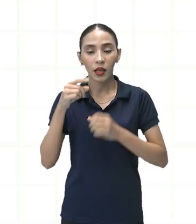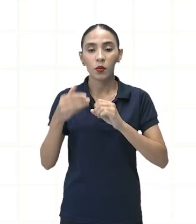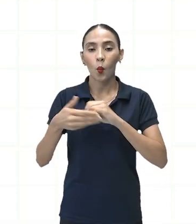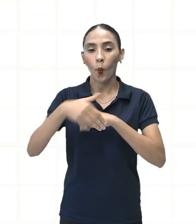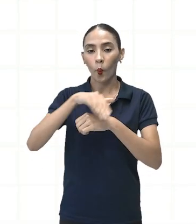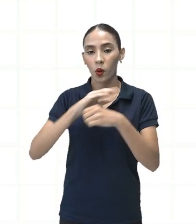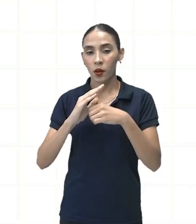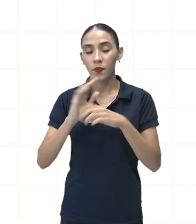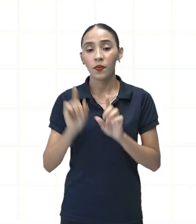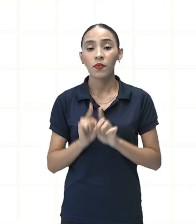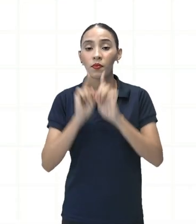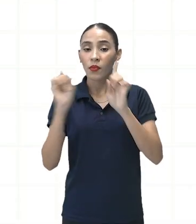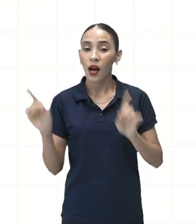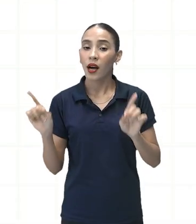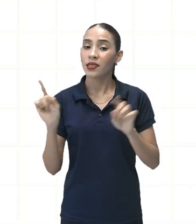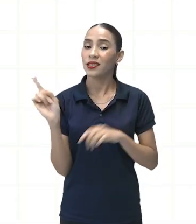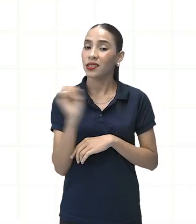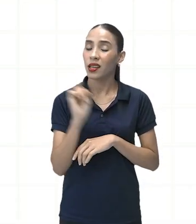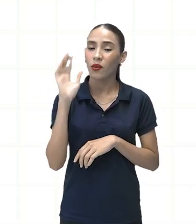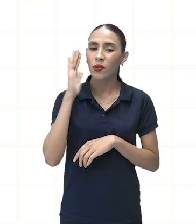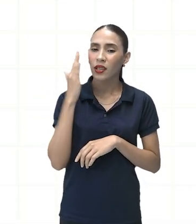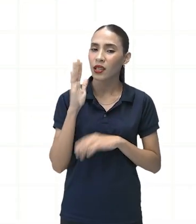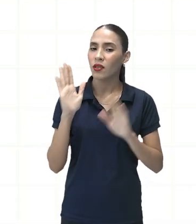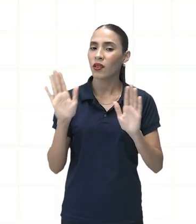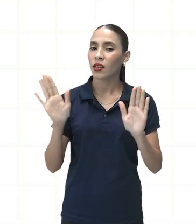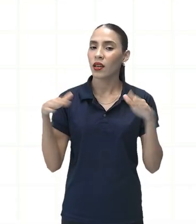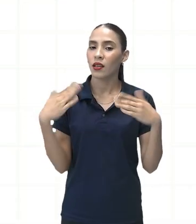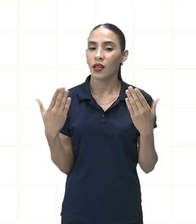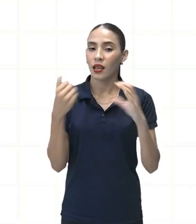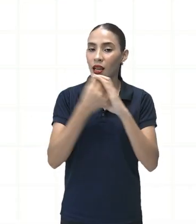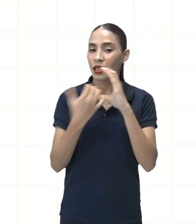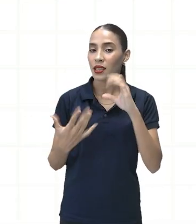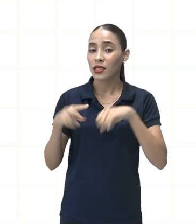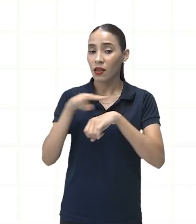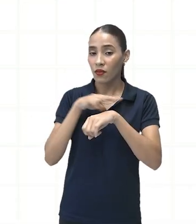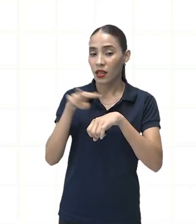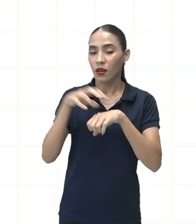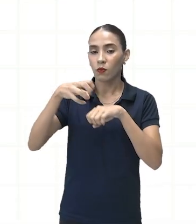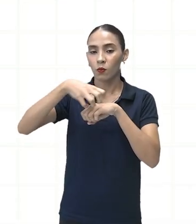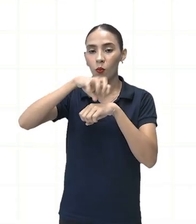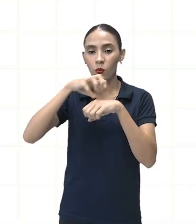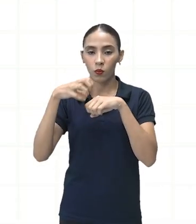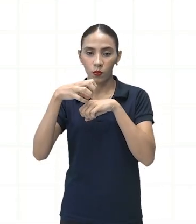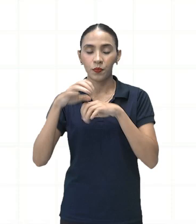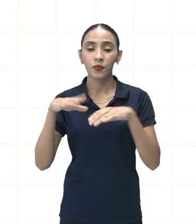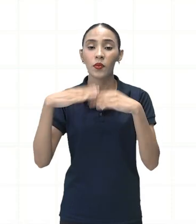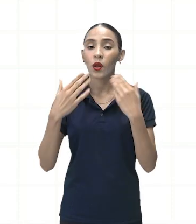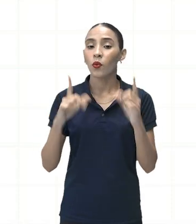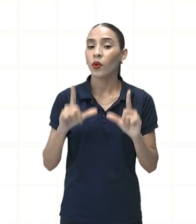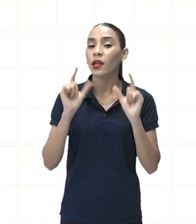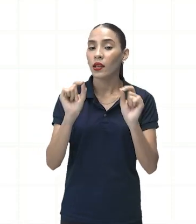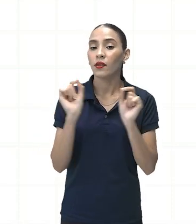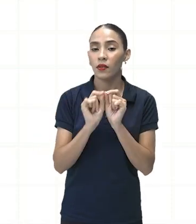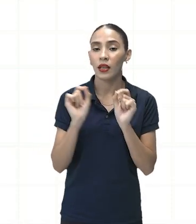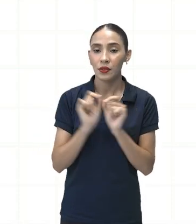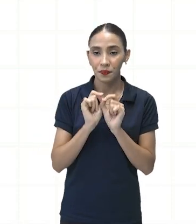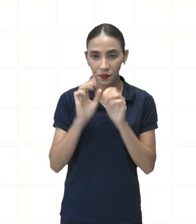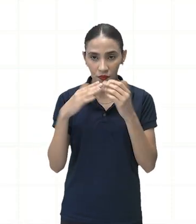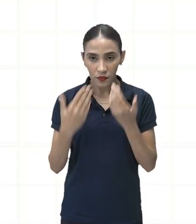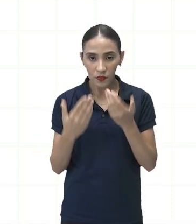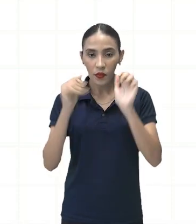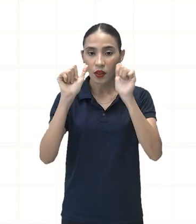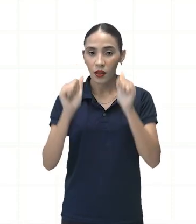lisa. Só que ele também não entendeu, e cadê a característica verde e rugosa? Então, o que ele fez? Ele fez